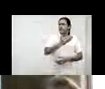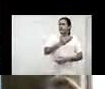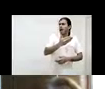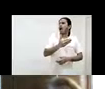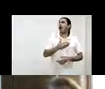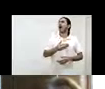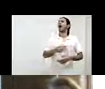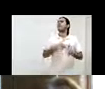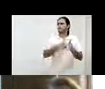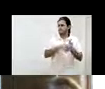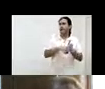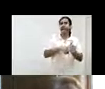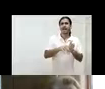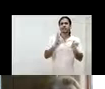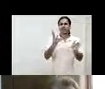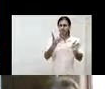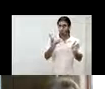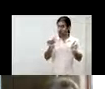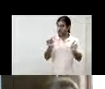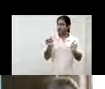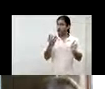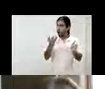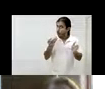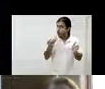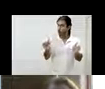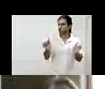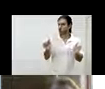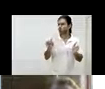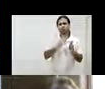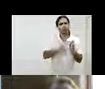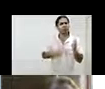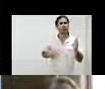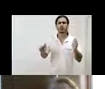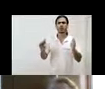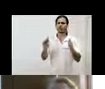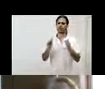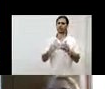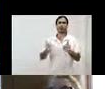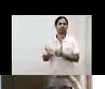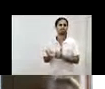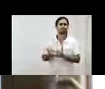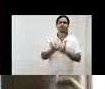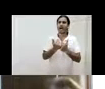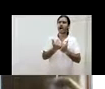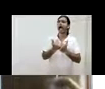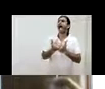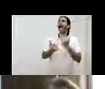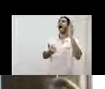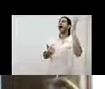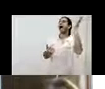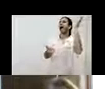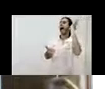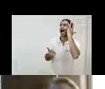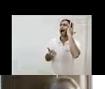insignificante. Tudo é matéria-prima para a gente compor, para a gente compreender do que os sujeitos estão